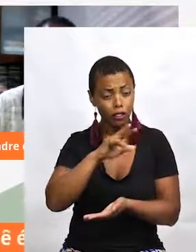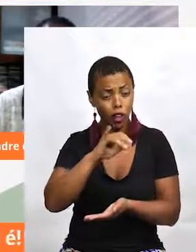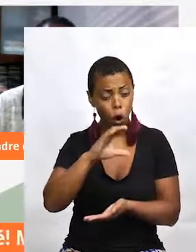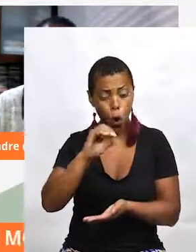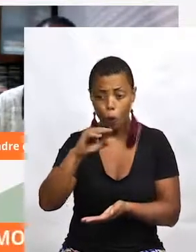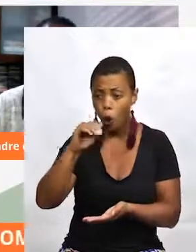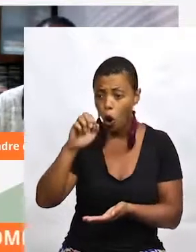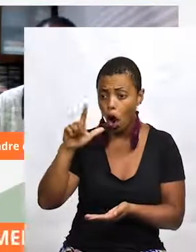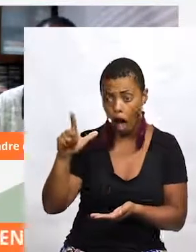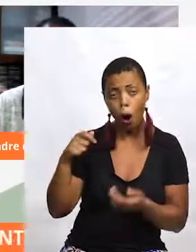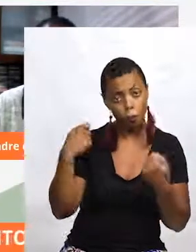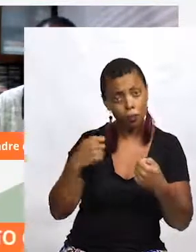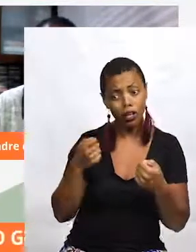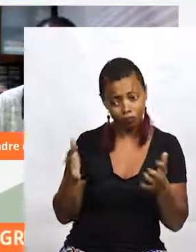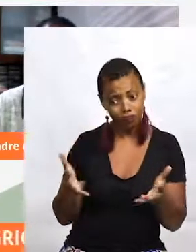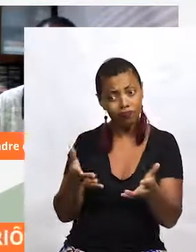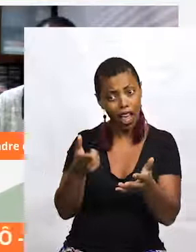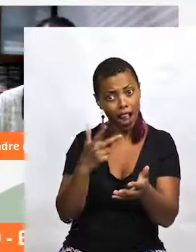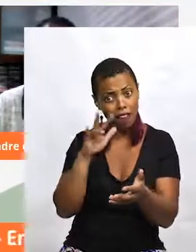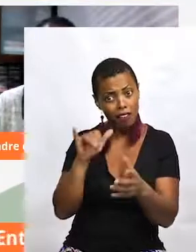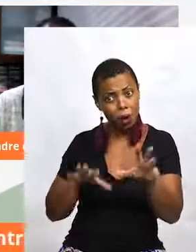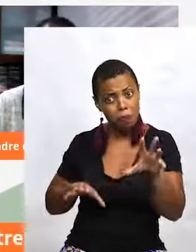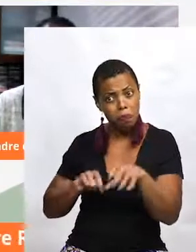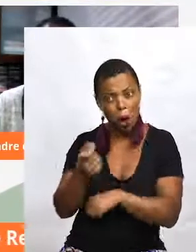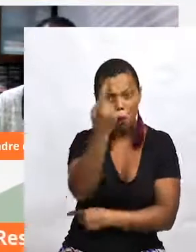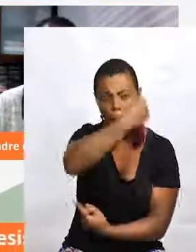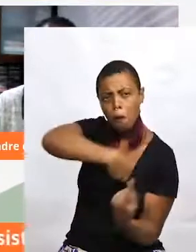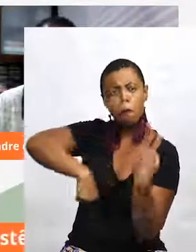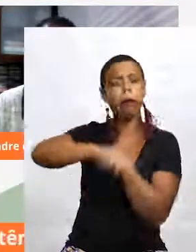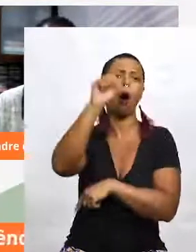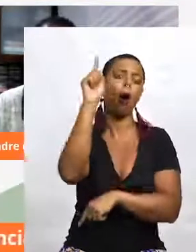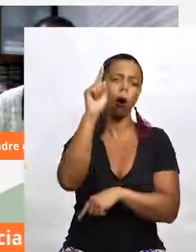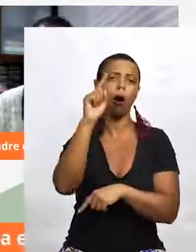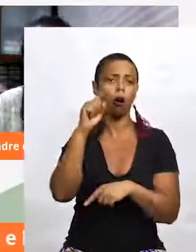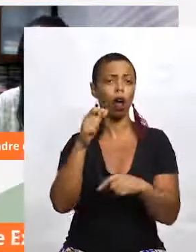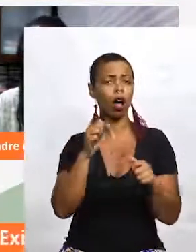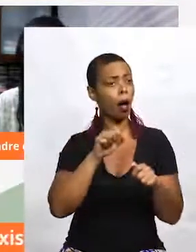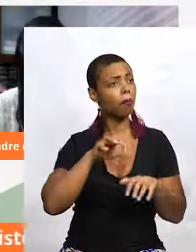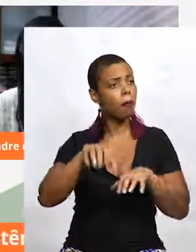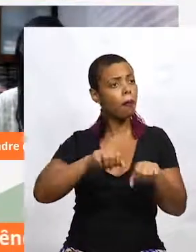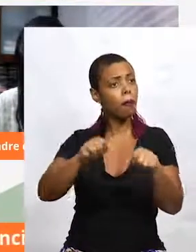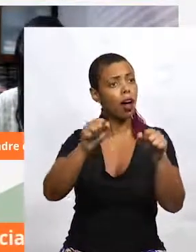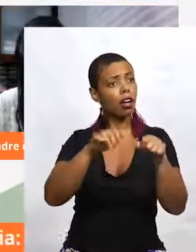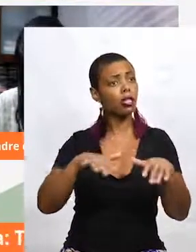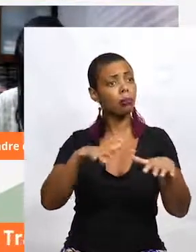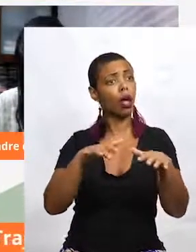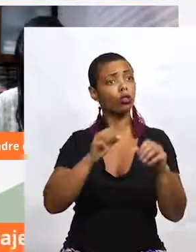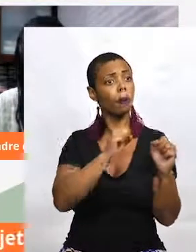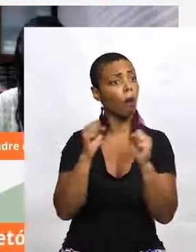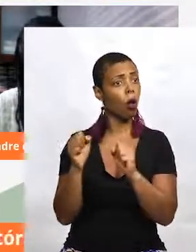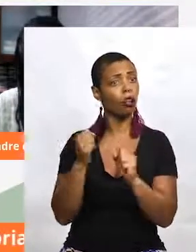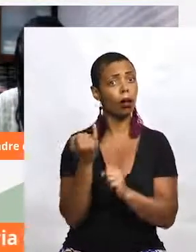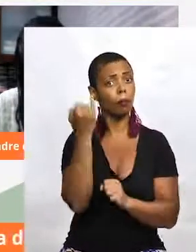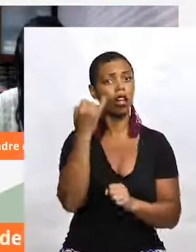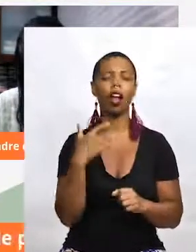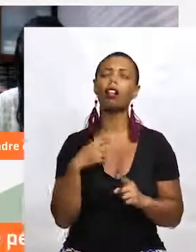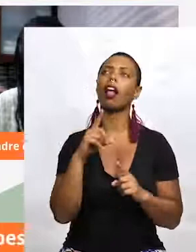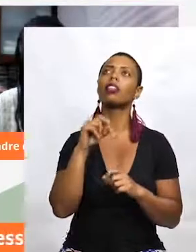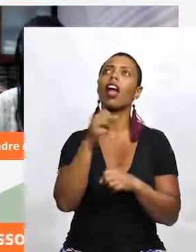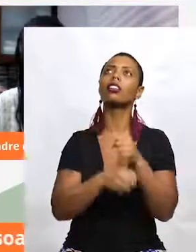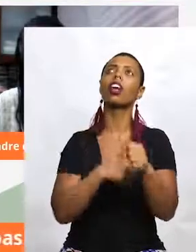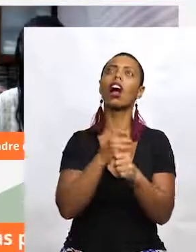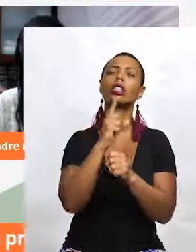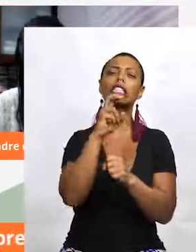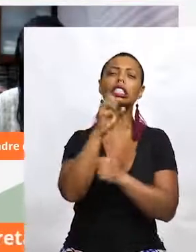né, e passar a ocupar os espaços de poder que são os que realmente importam. Né, daqui 10, 15 anos, eu não quero que a decisão